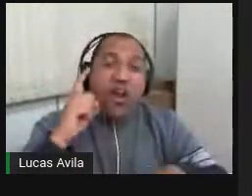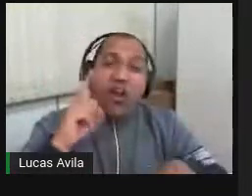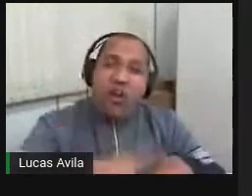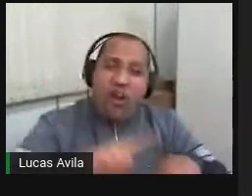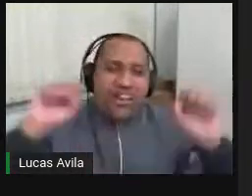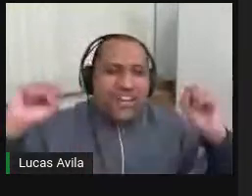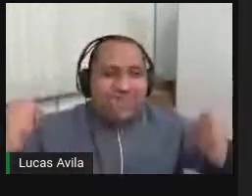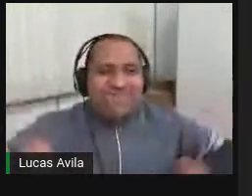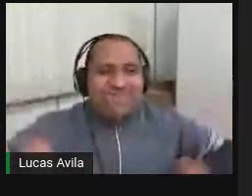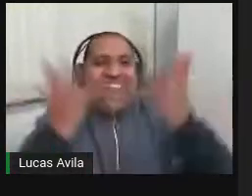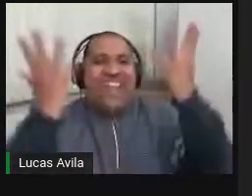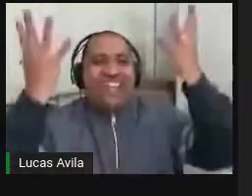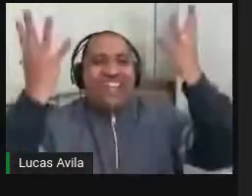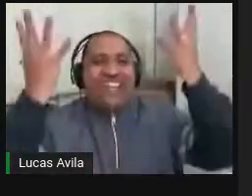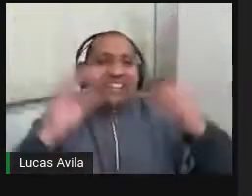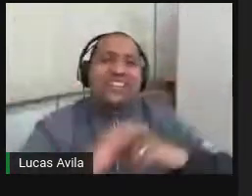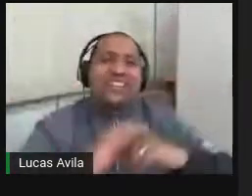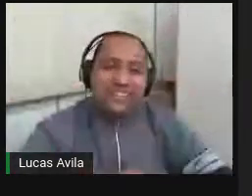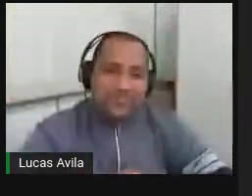comemoração. Parabéns!